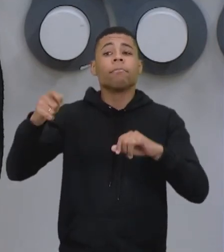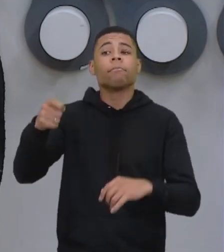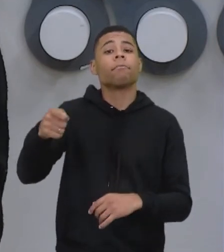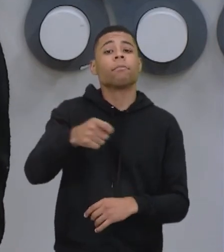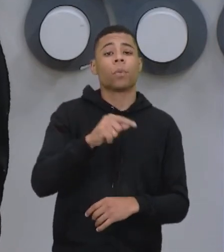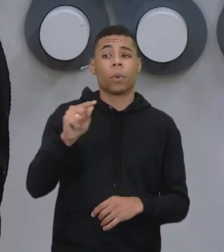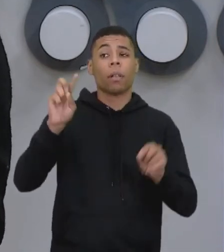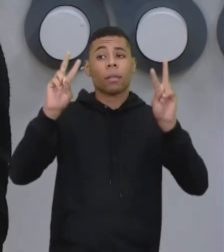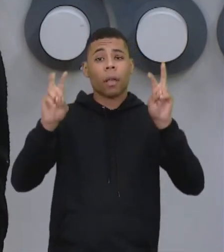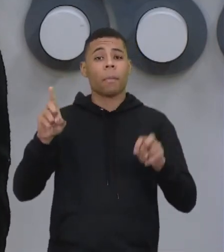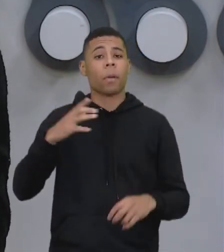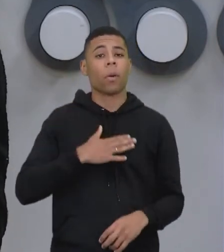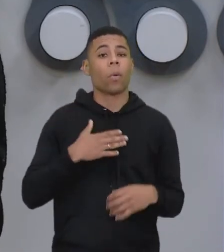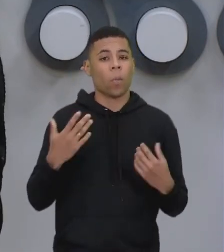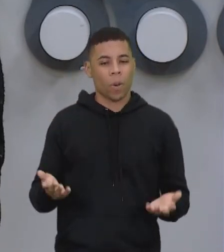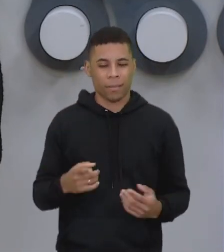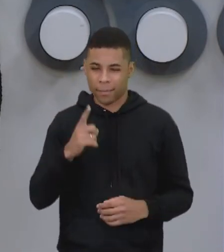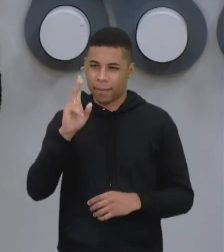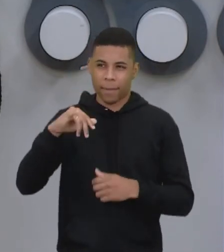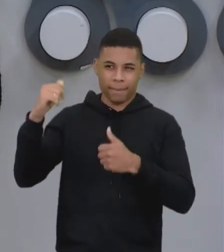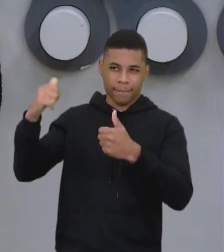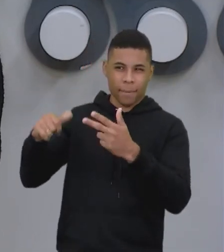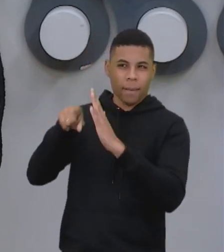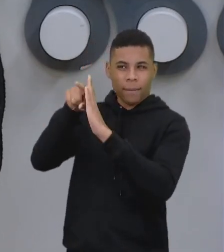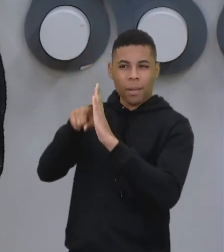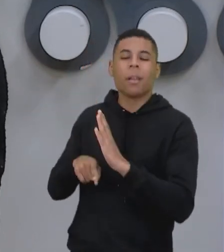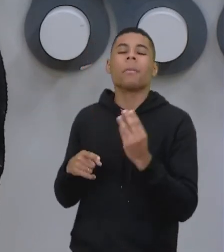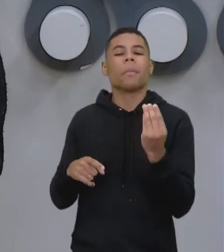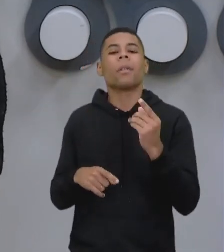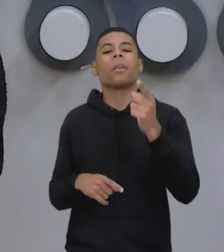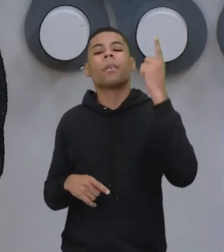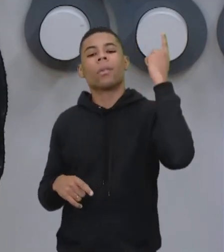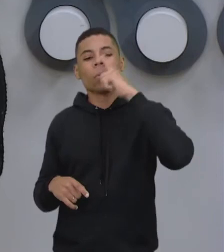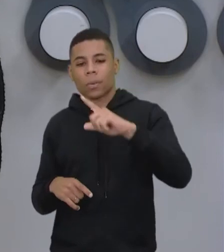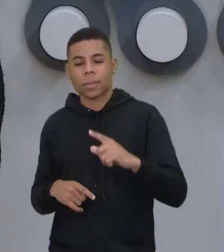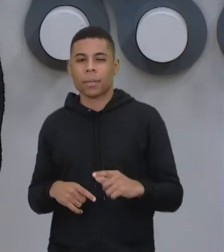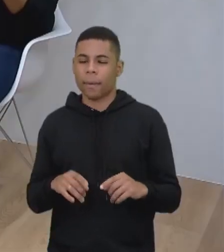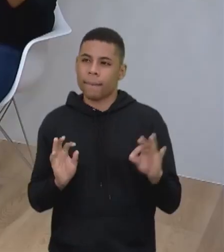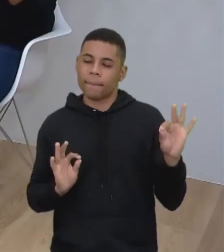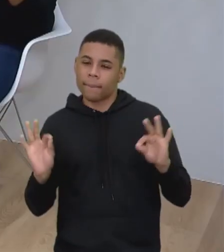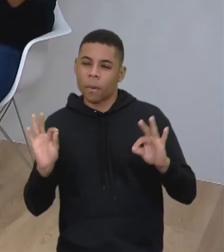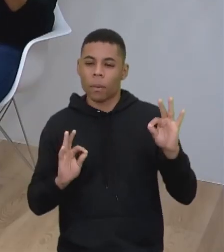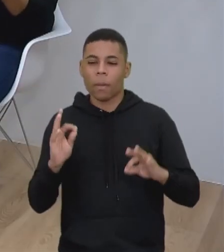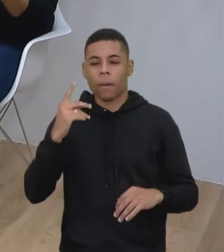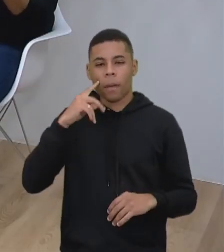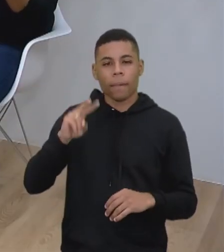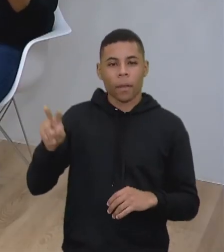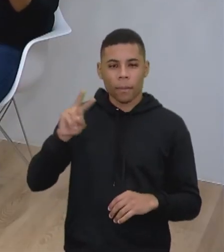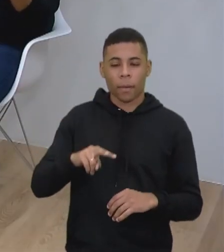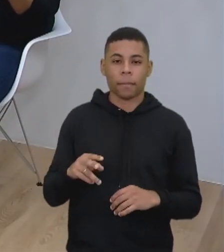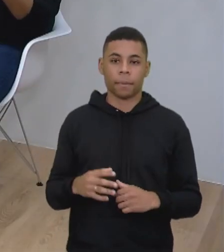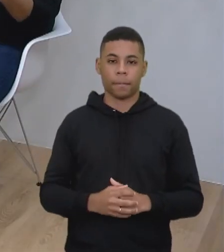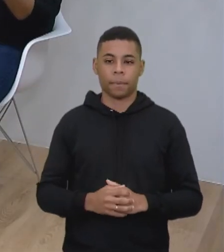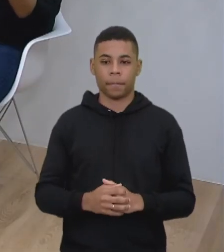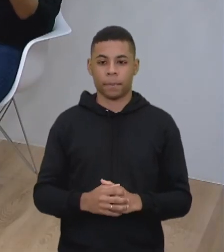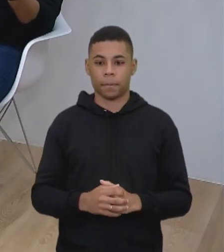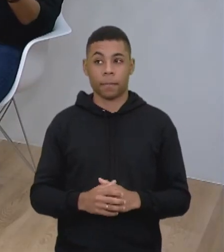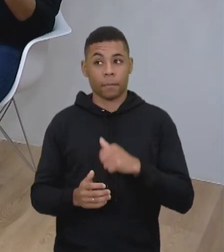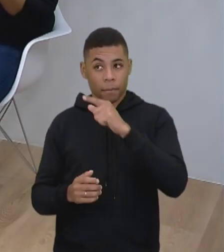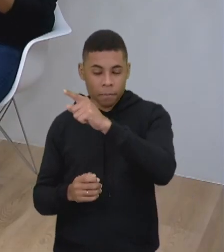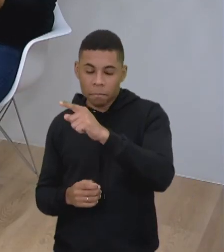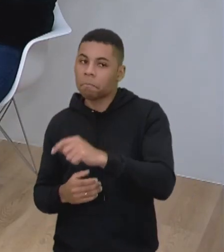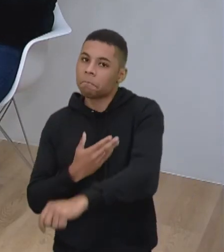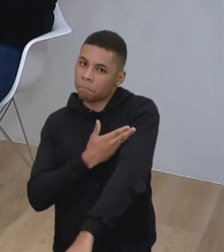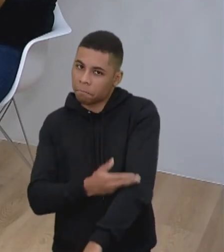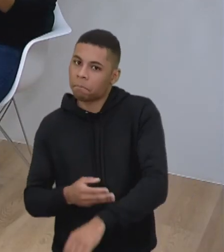eles gostam mais de abordar, todas essas coisas vocês vão avaliando para você fazer o seu, aquele pente fino para verificar, olha, realmente esse veículo tem essa